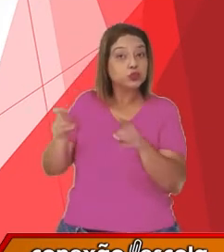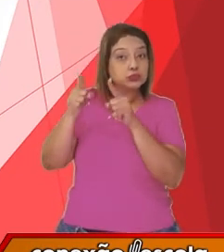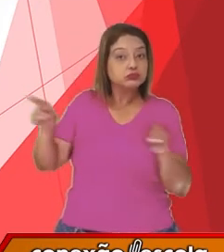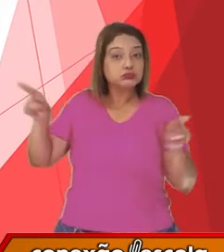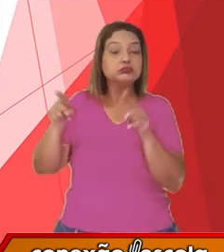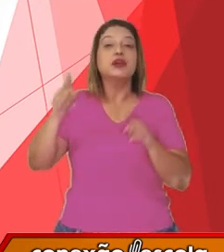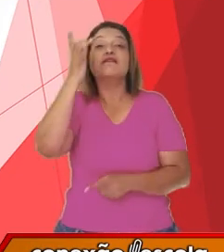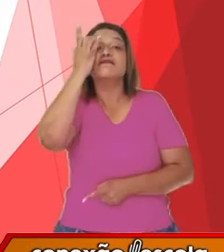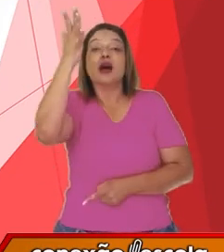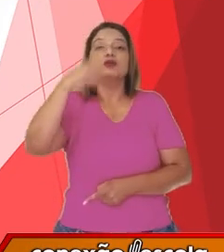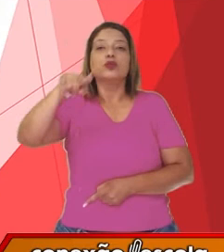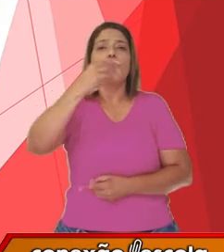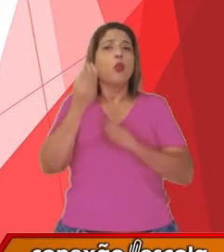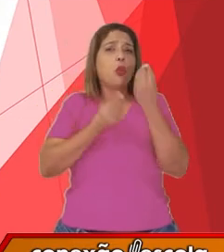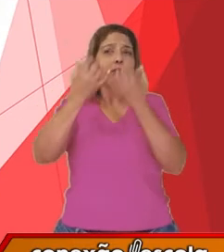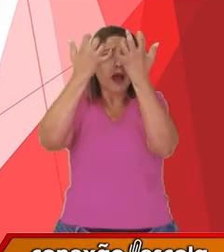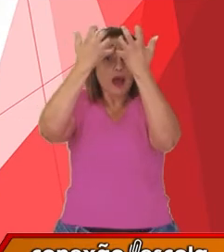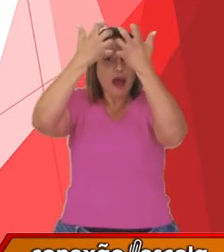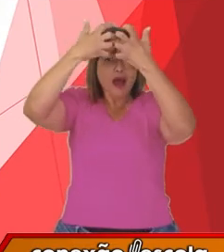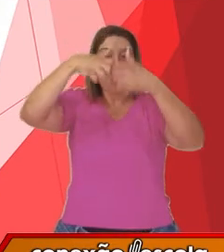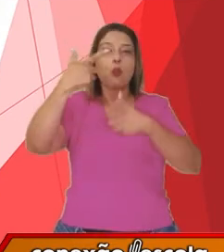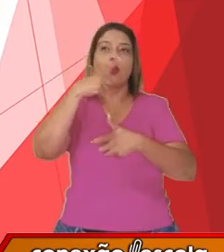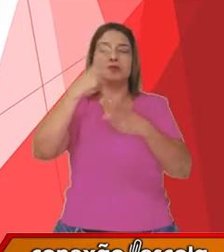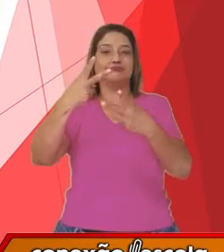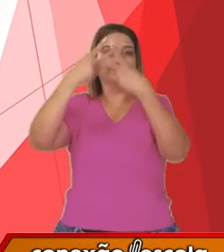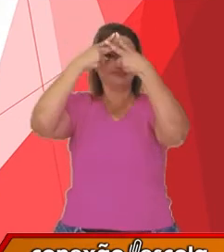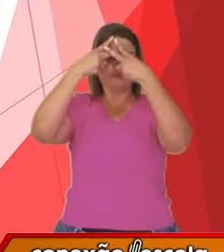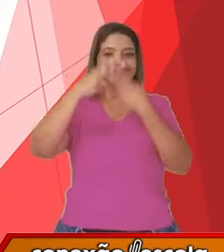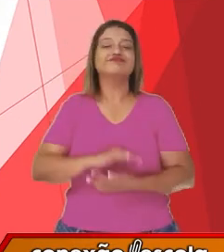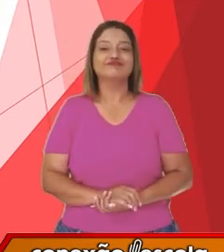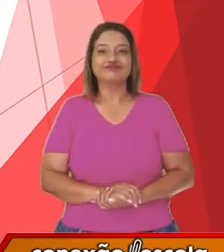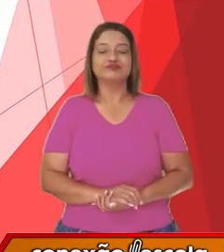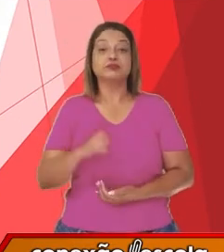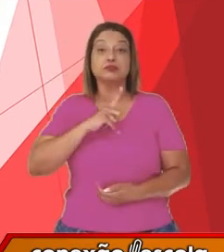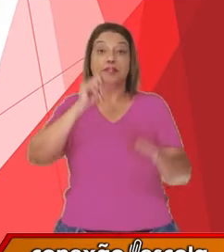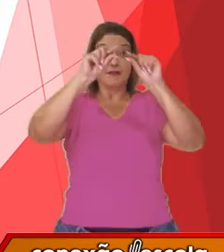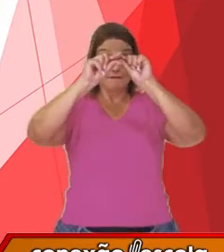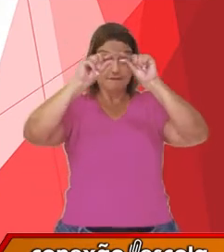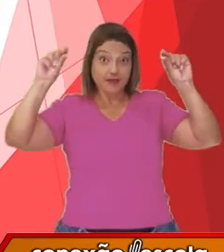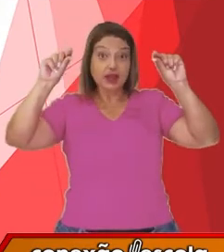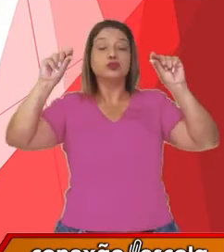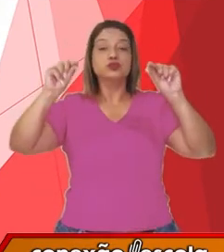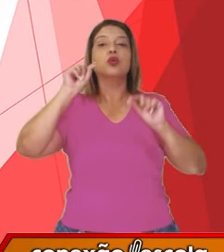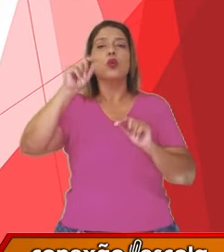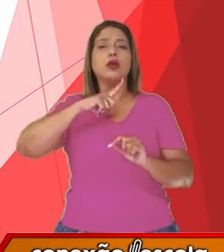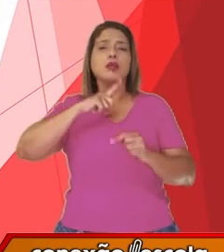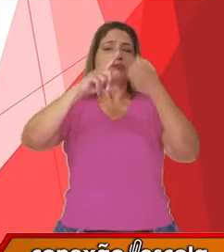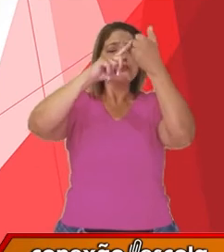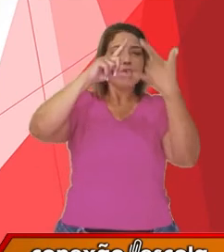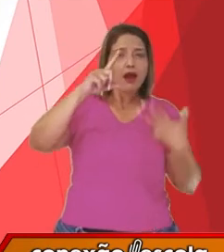facilitando o nosso processo de memorização. Os versos são